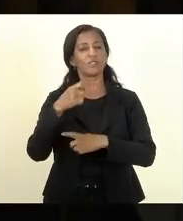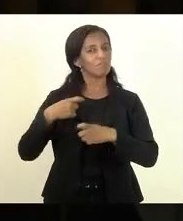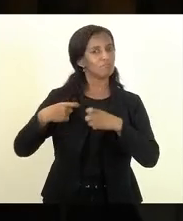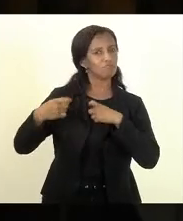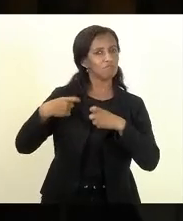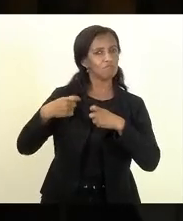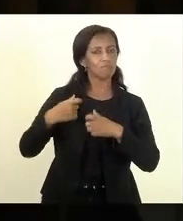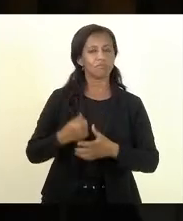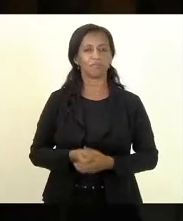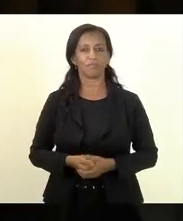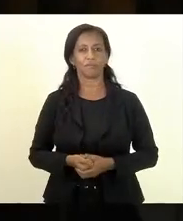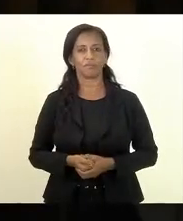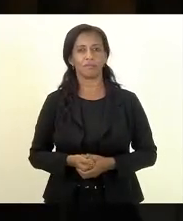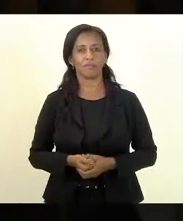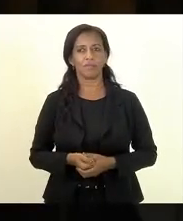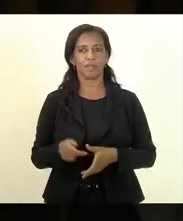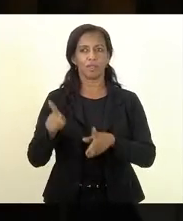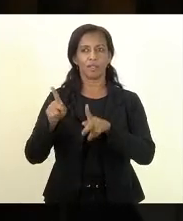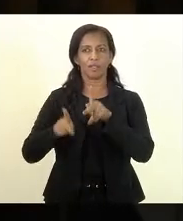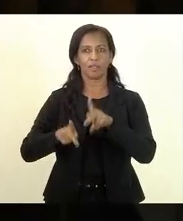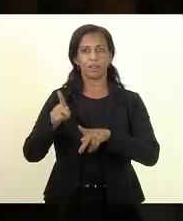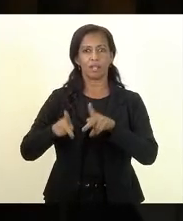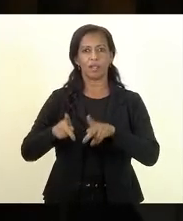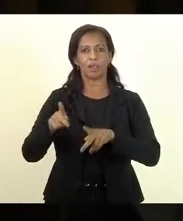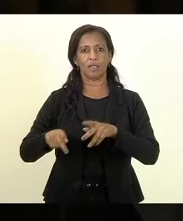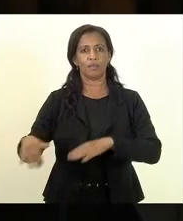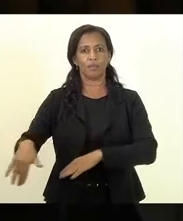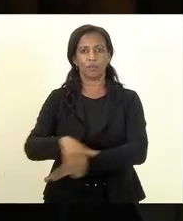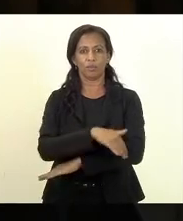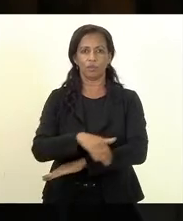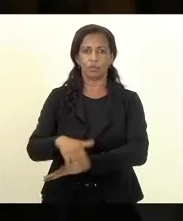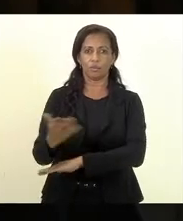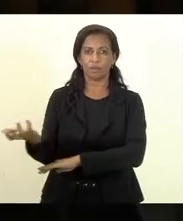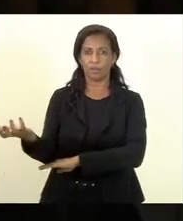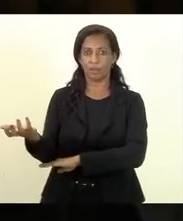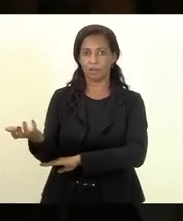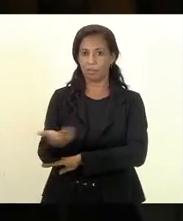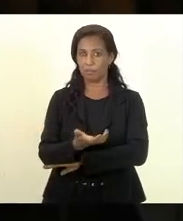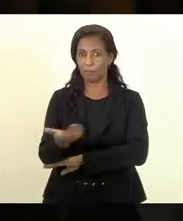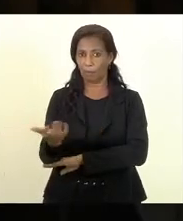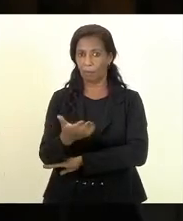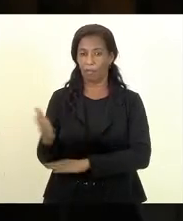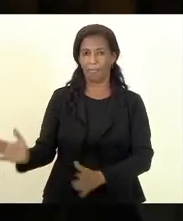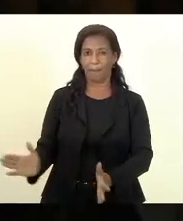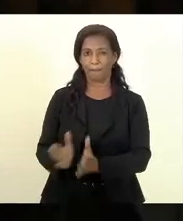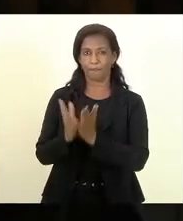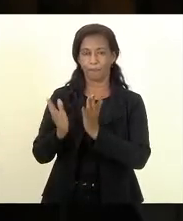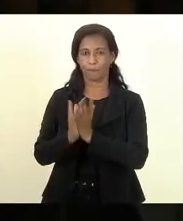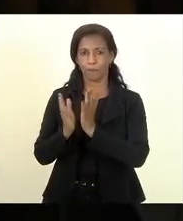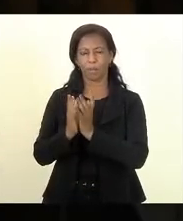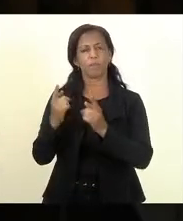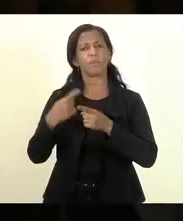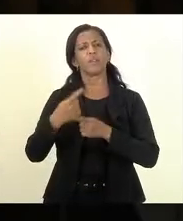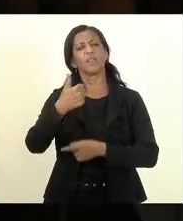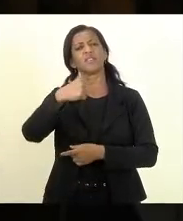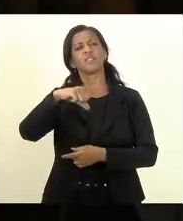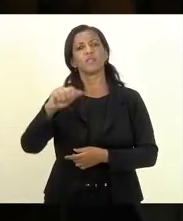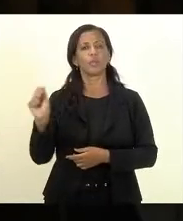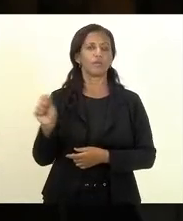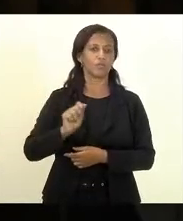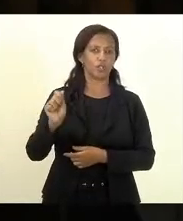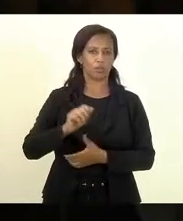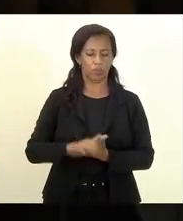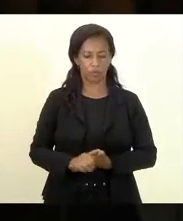Nacional de Luta da População em Situação de Rua, deputado Tiaju. dia 19 de agosto. E por que 19 de agosto? Porque 19 de agosto é uma data